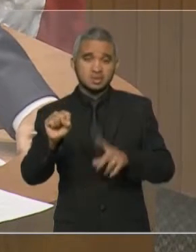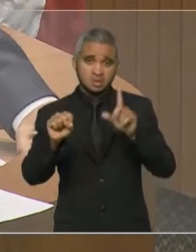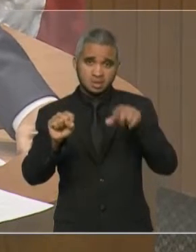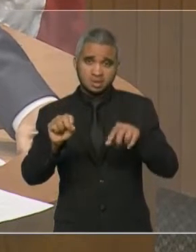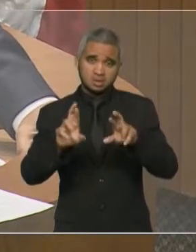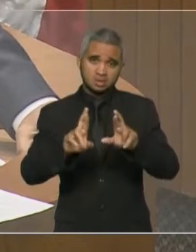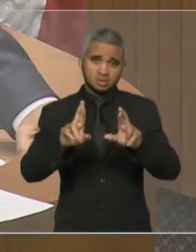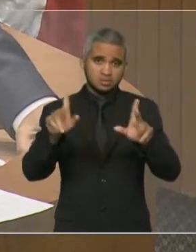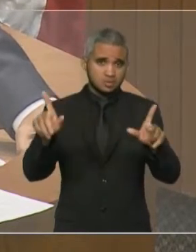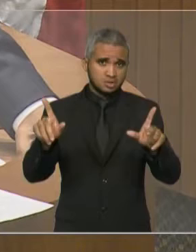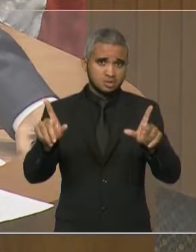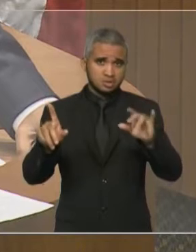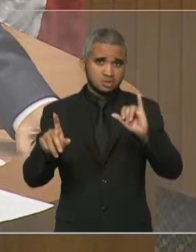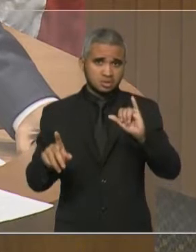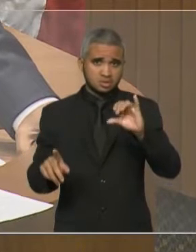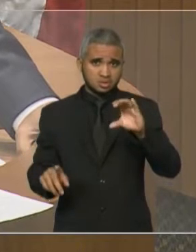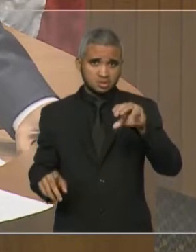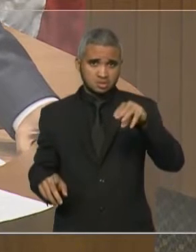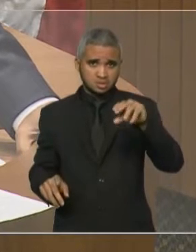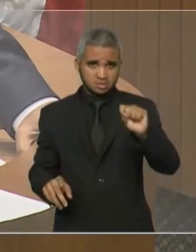do ICMS,